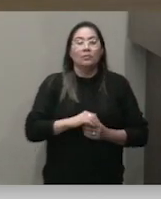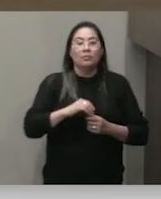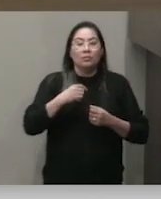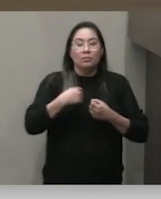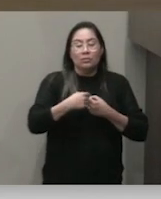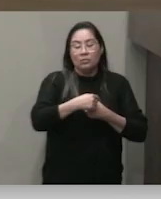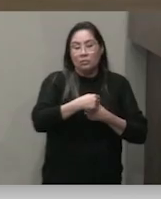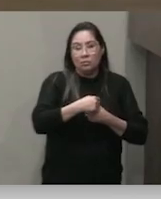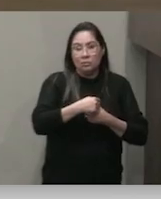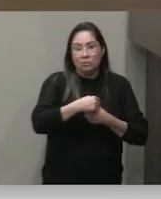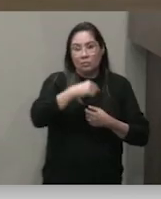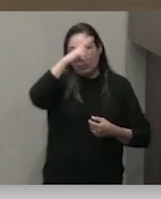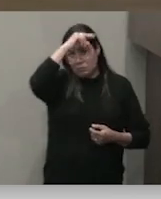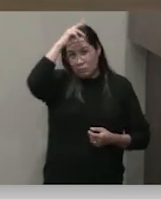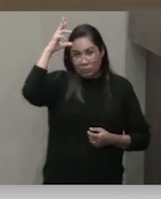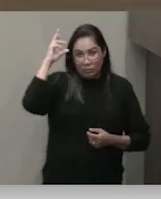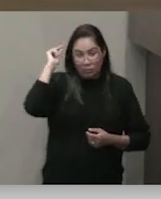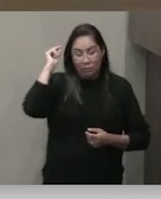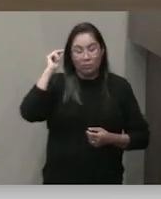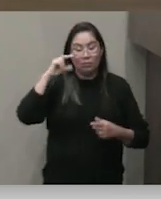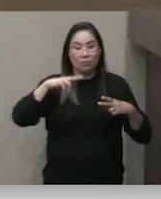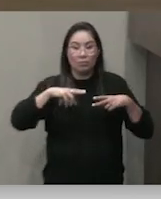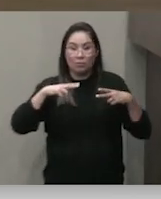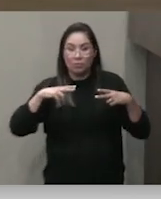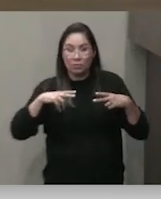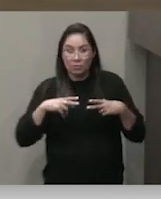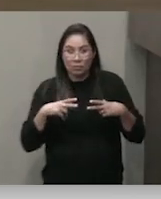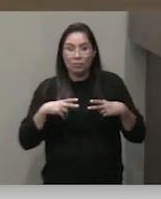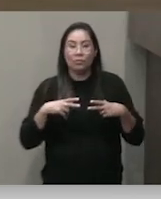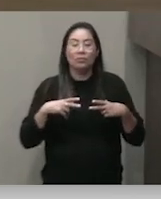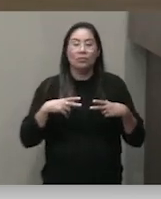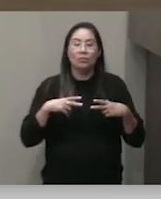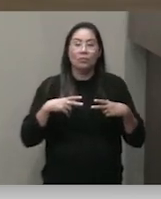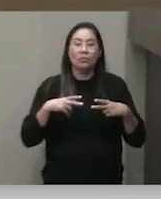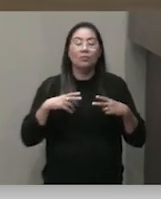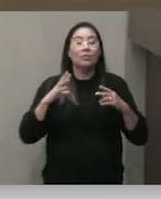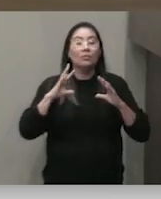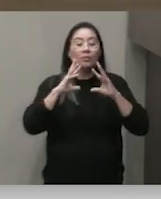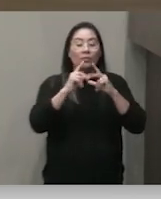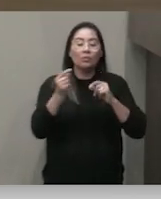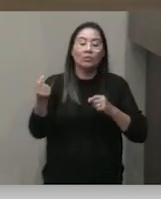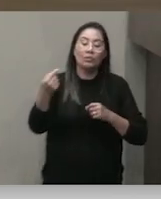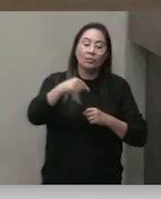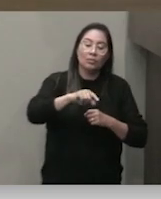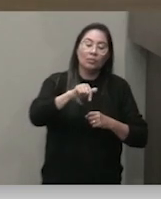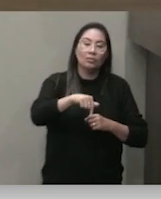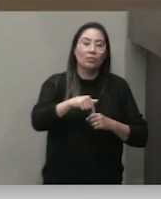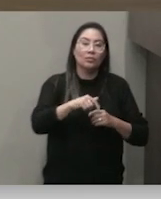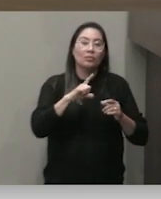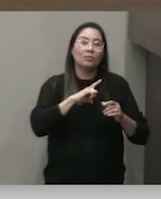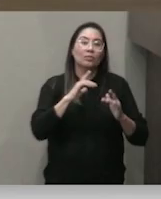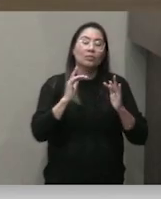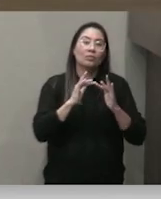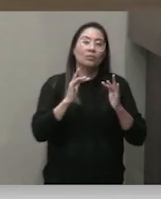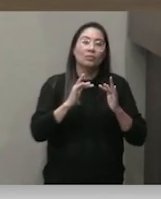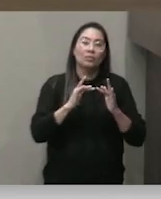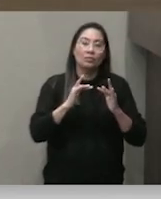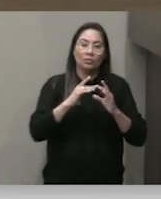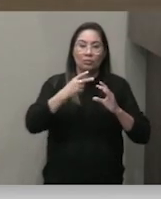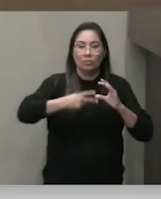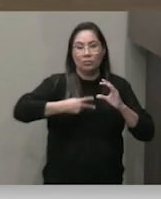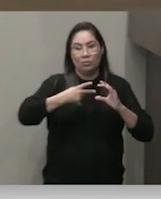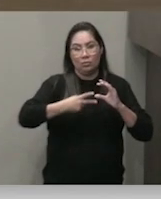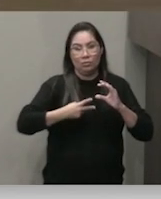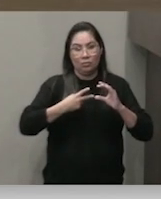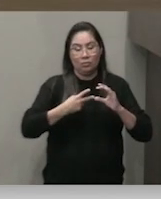municipais, estaduais, particulares, para dentro da Casa Legislativa. Primeiramente, com o intuito de eles terem um contato com o Poder